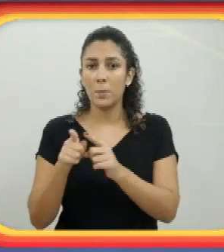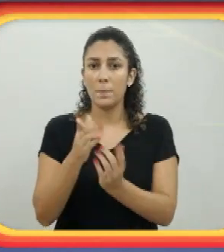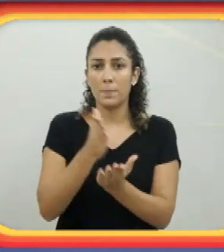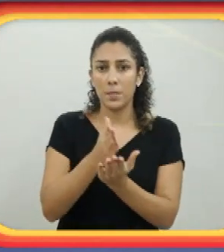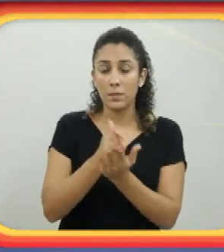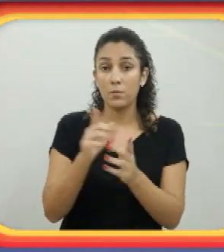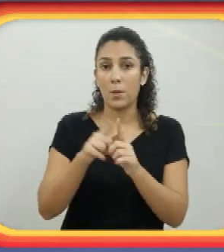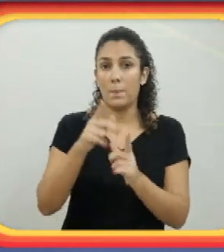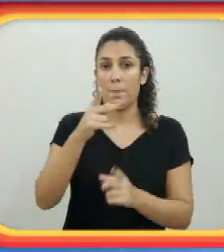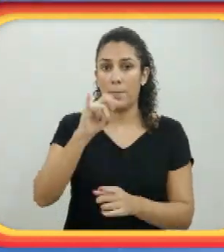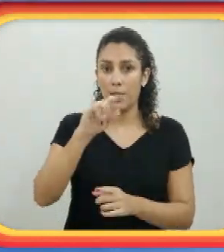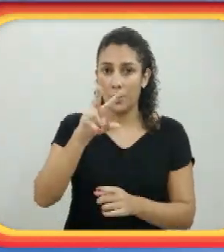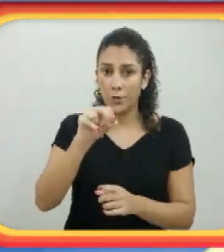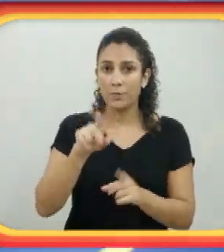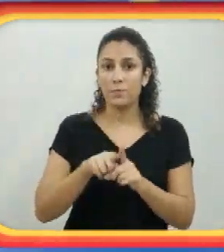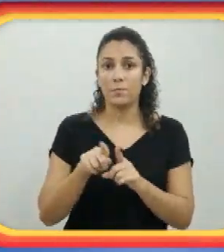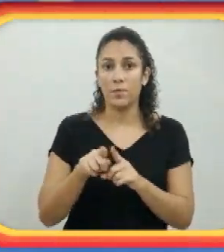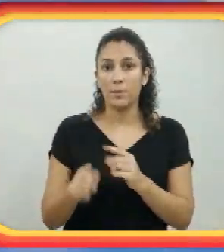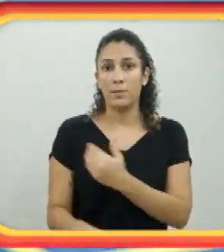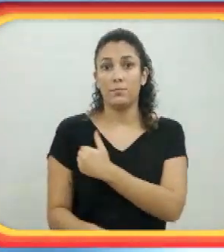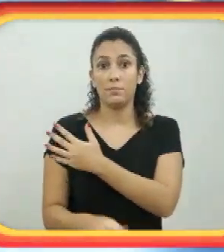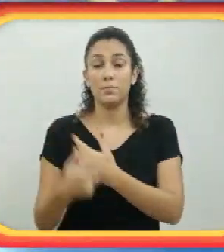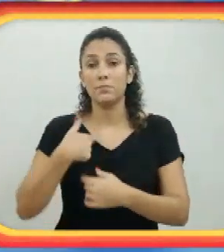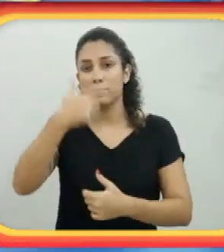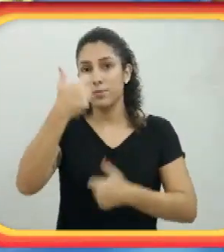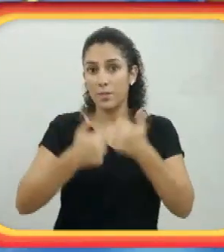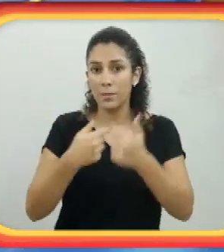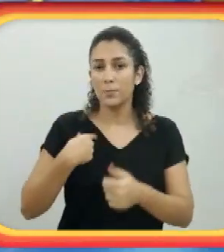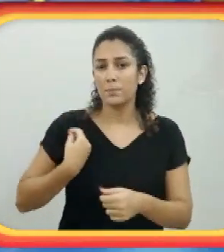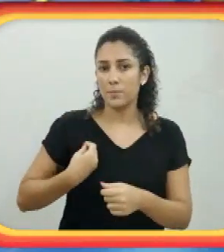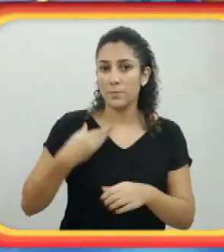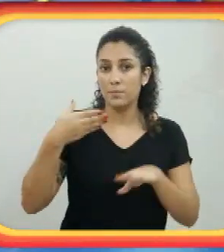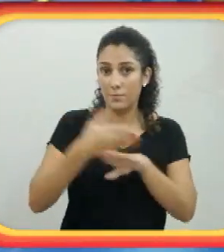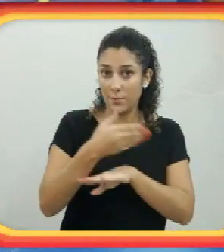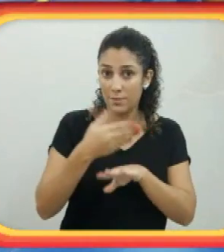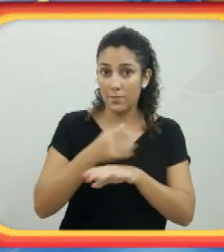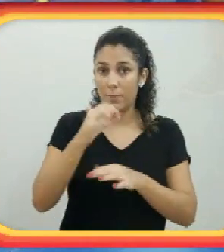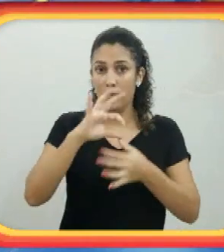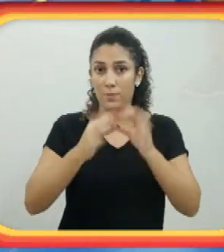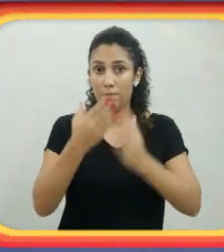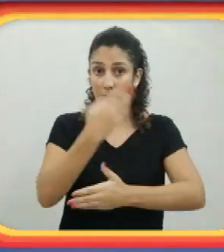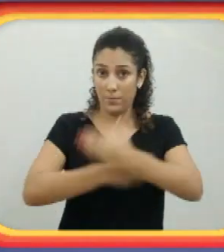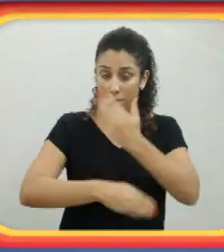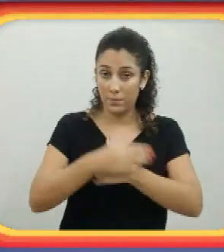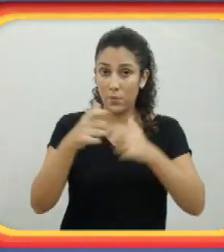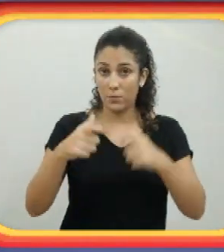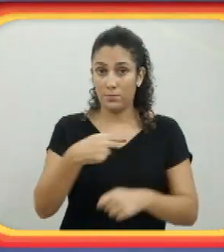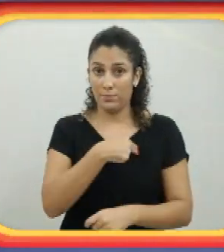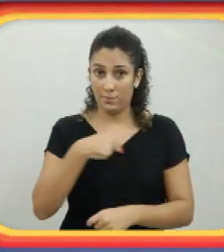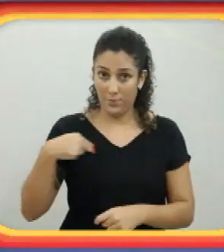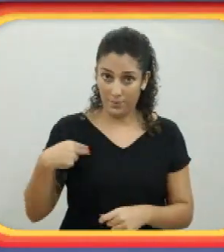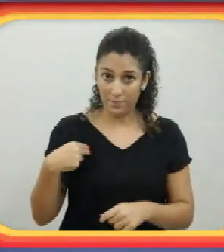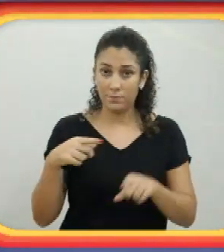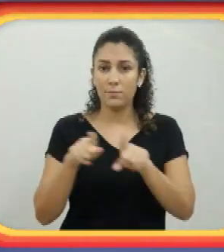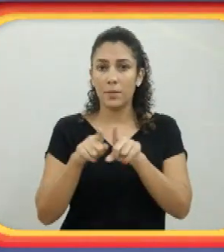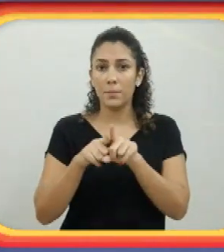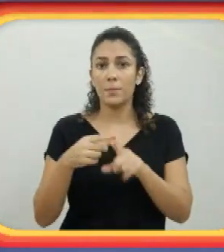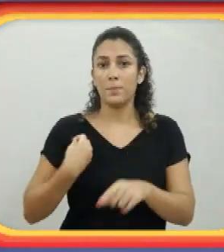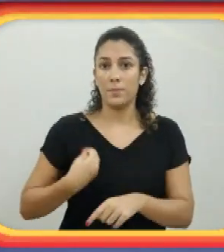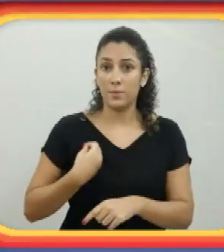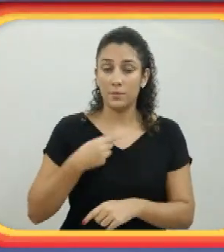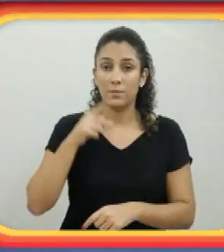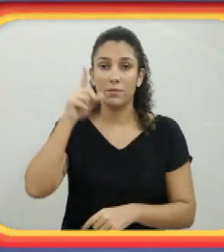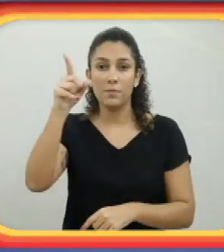ala direita, no centro, né, que é o pivô, e na ala esquerda. Como atleta da seleção, eu participei